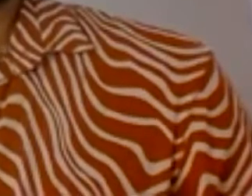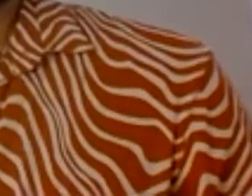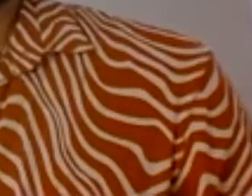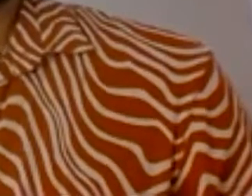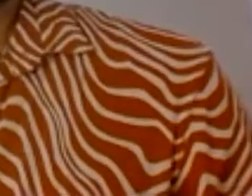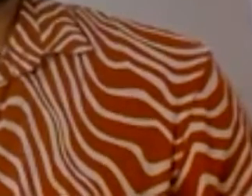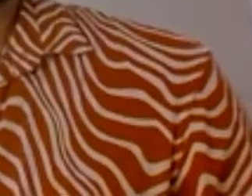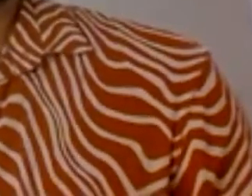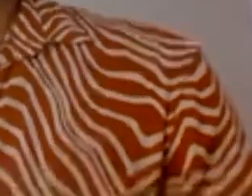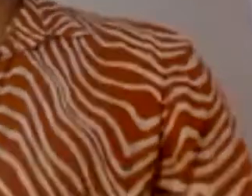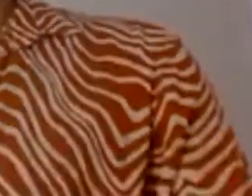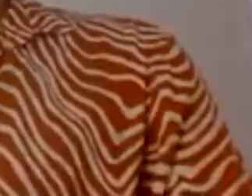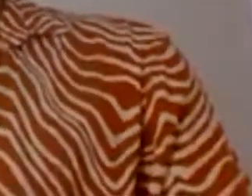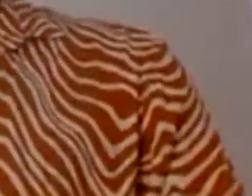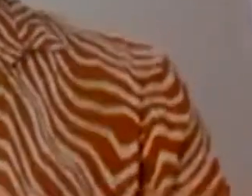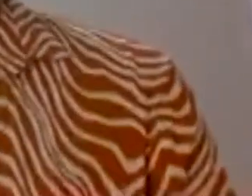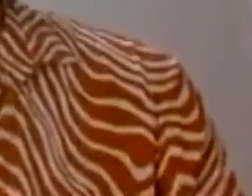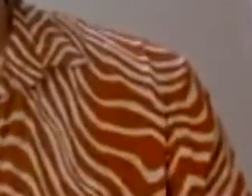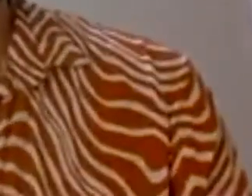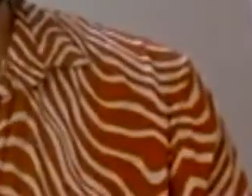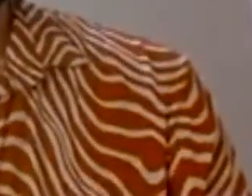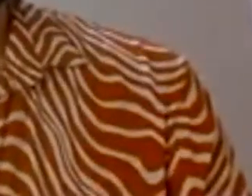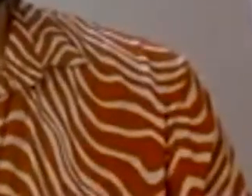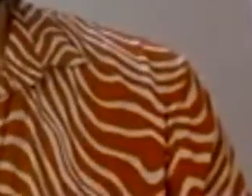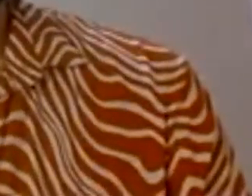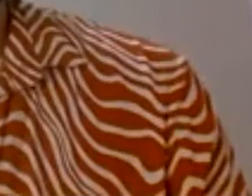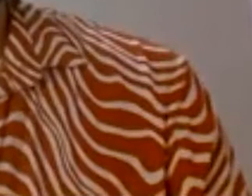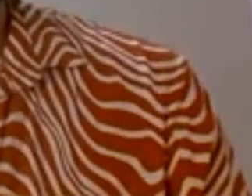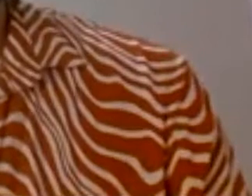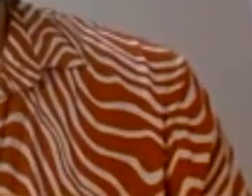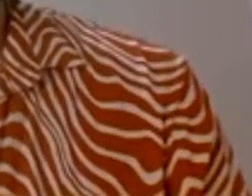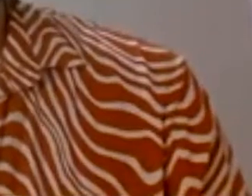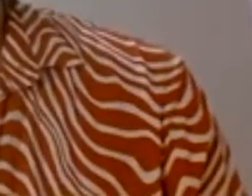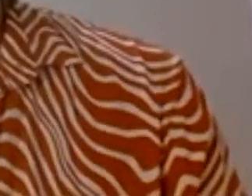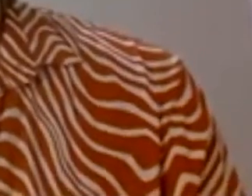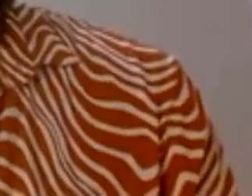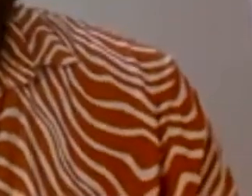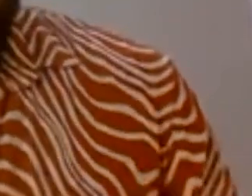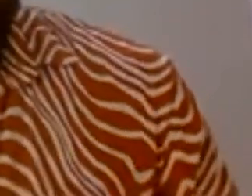convidado de hoje, Guilherme Falcão. É isso, uma boa conversa nossa.